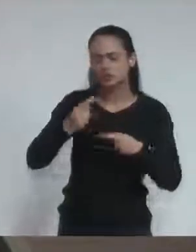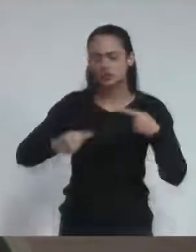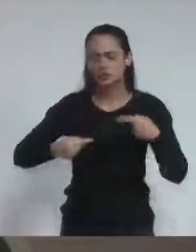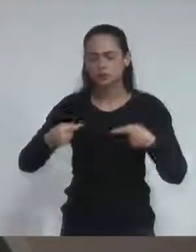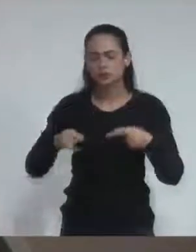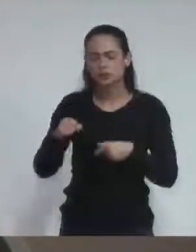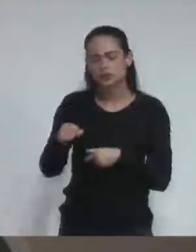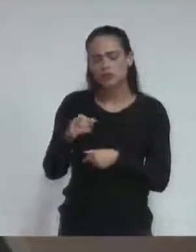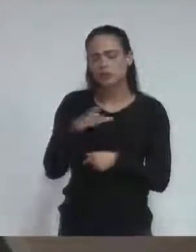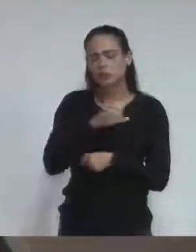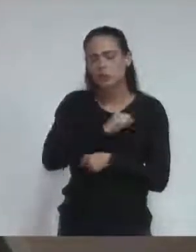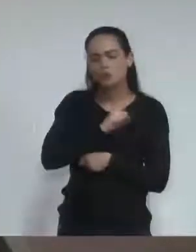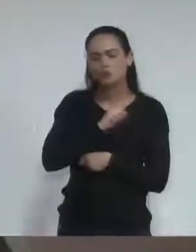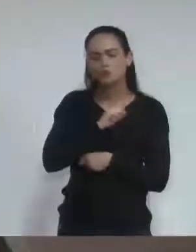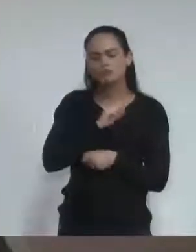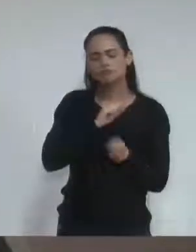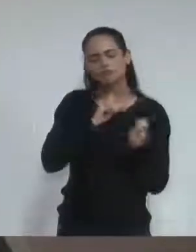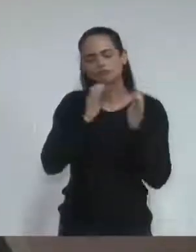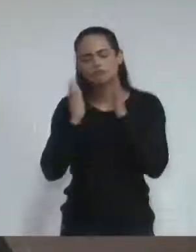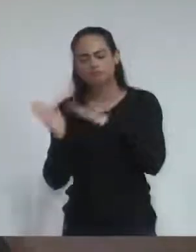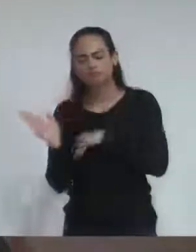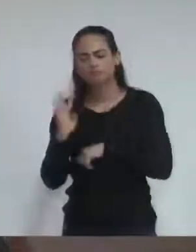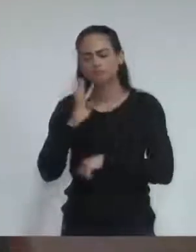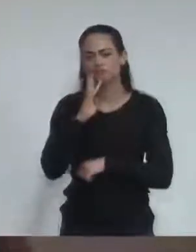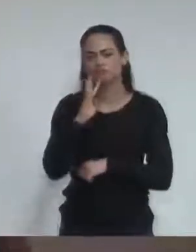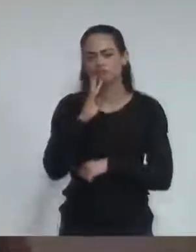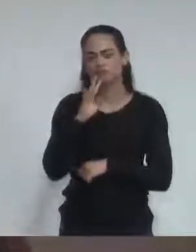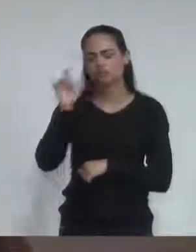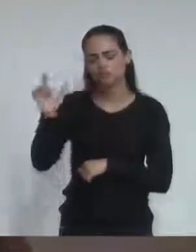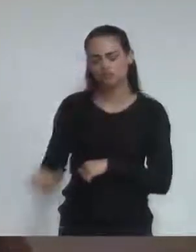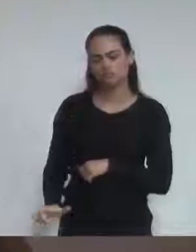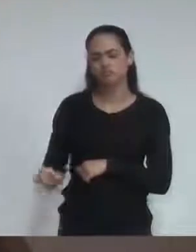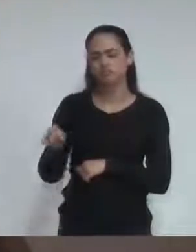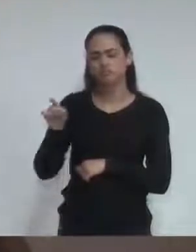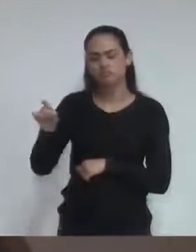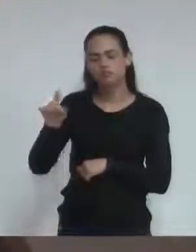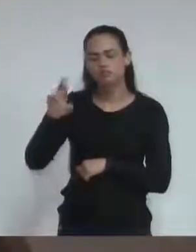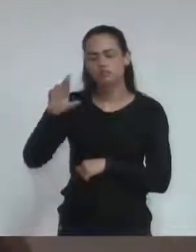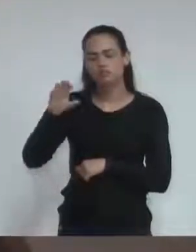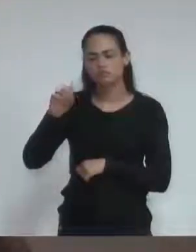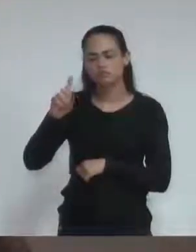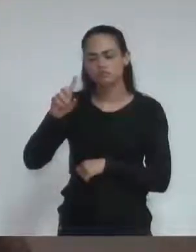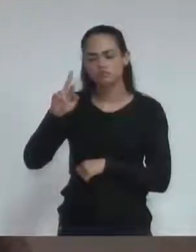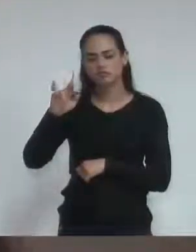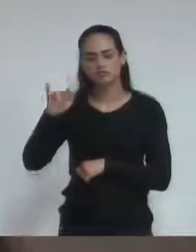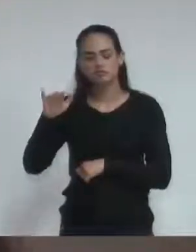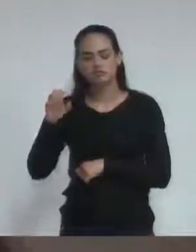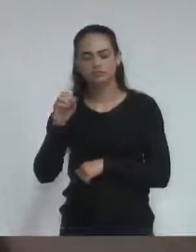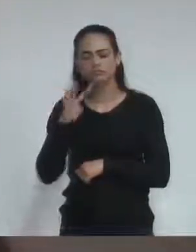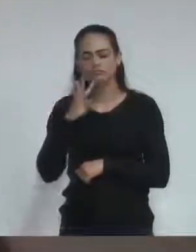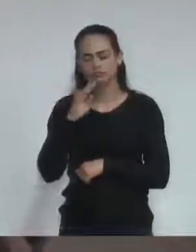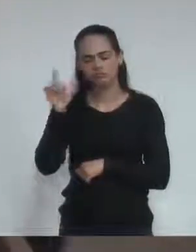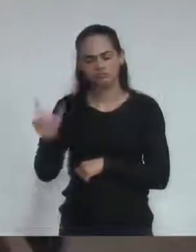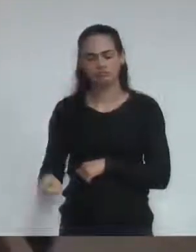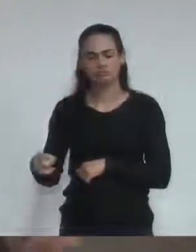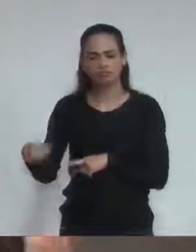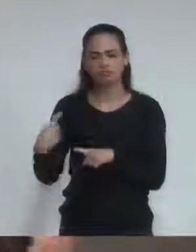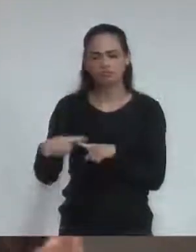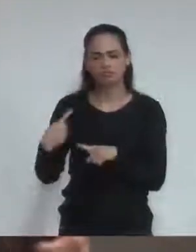acompanhar, independente, o Rodrigo especialmente conhece bastante, porque com formação em ciências